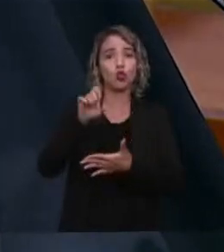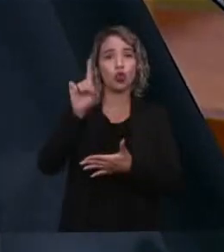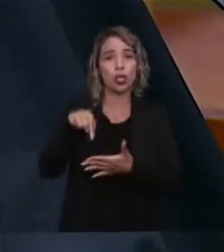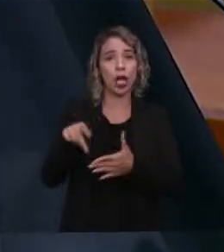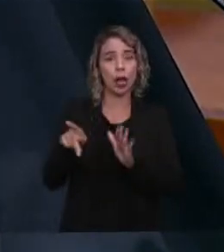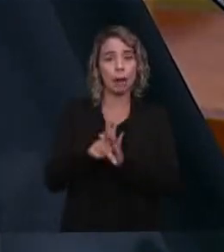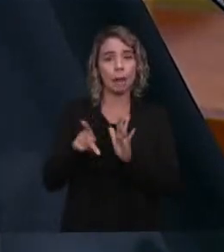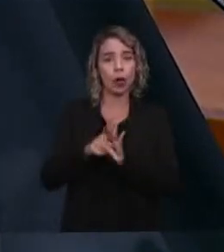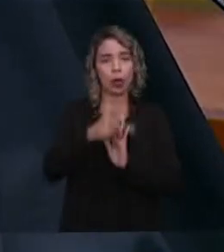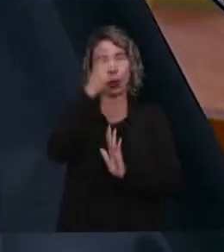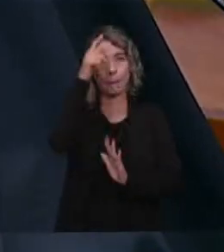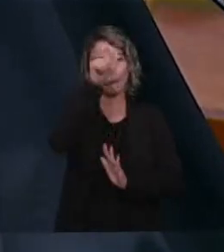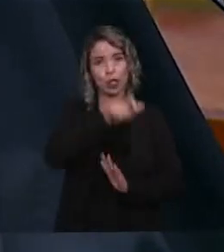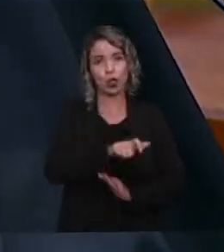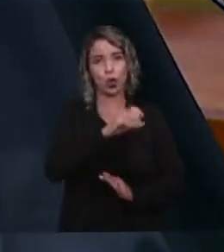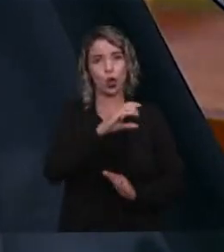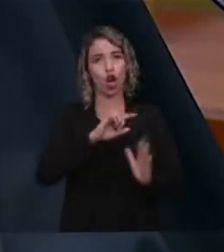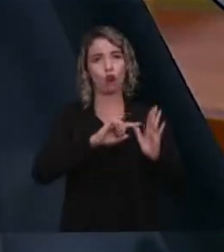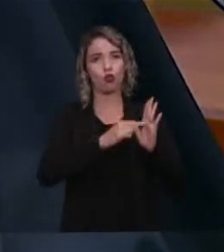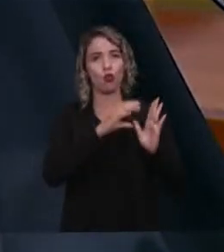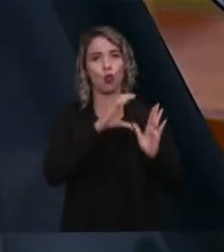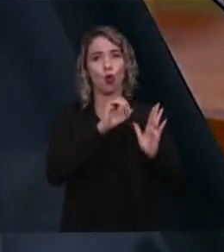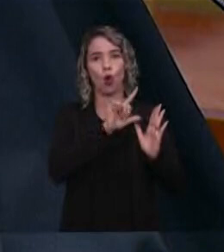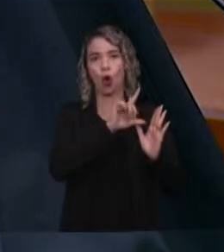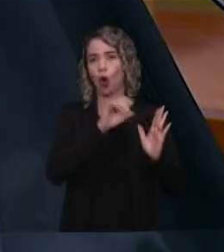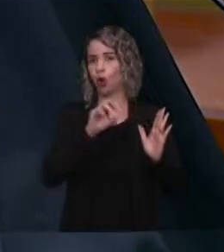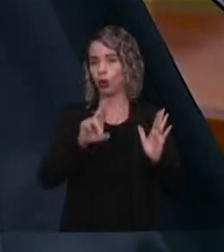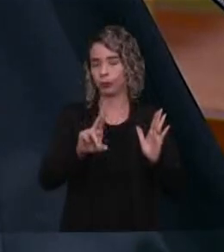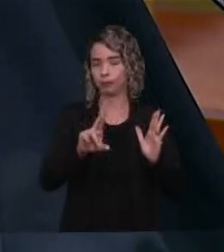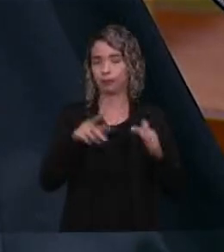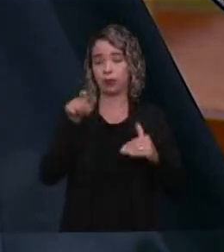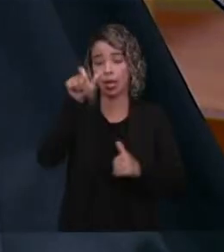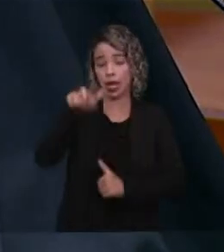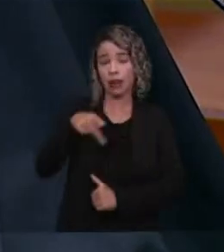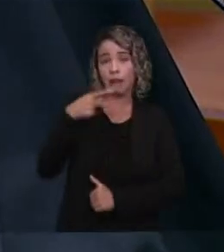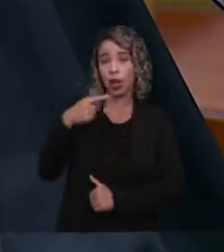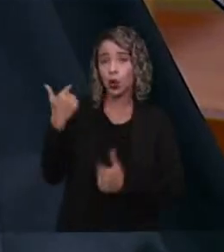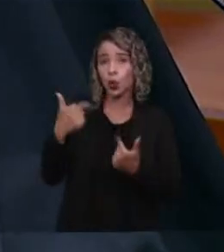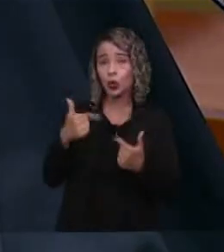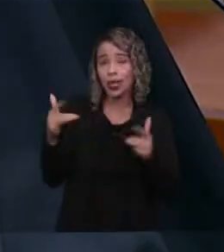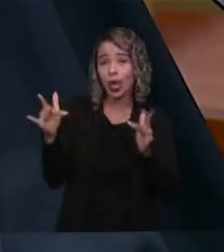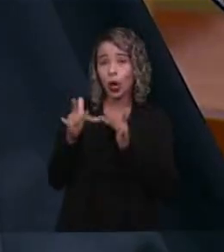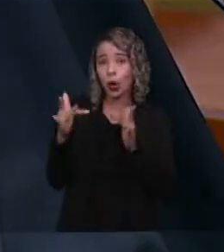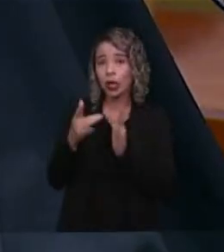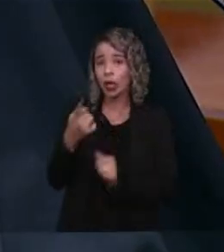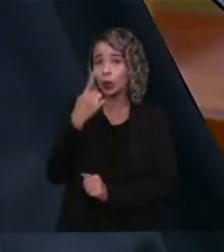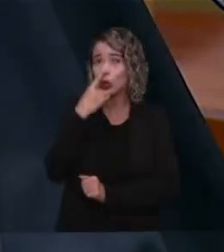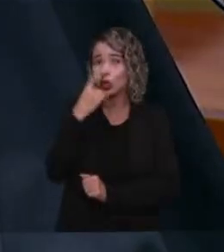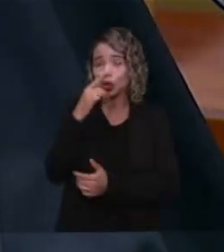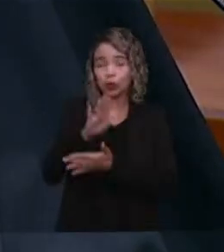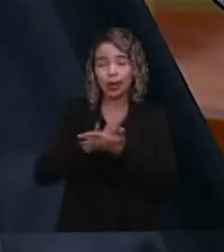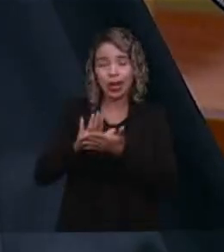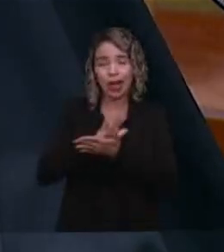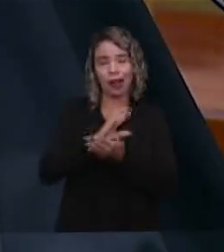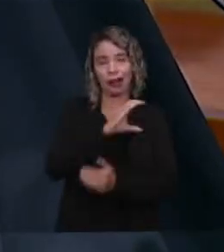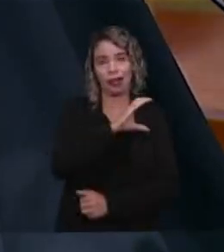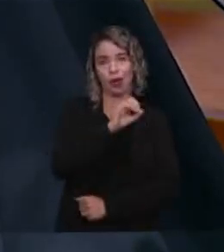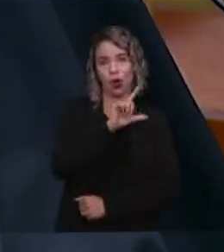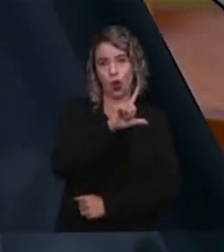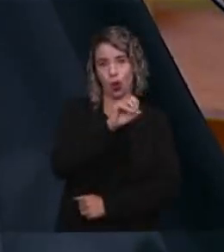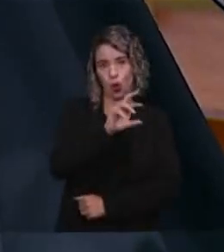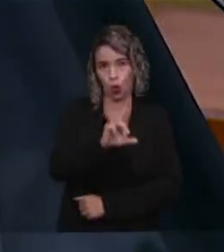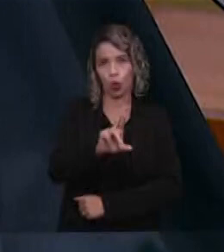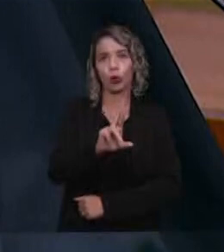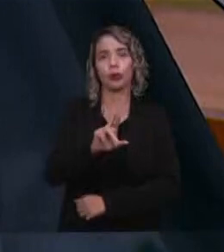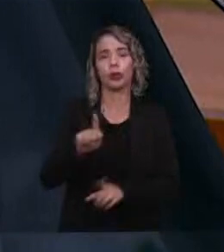ao acusado Fernando Collor. O próprio José Zonins informa que não possui relação pessoal alguma com o acusado Fernando Afonso Collor de Mello.